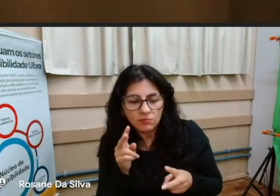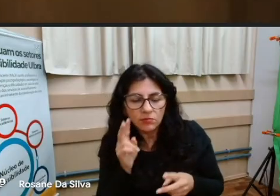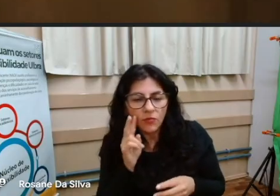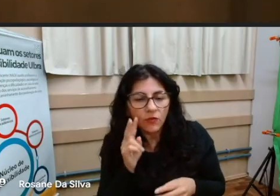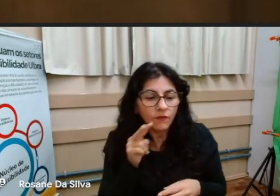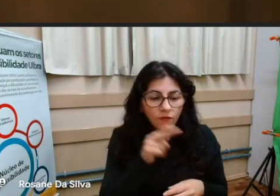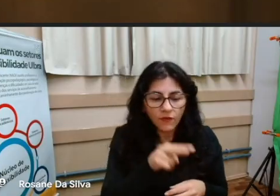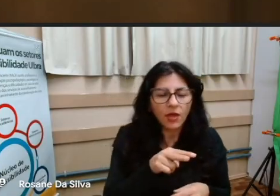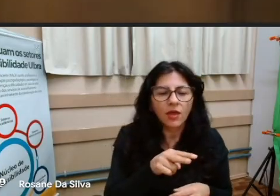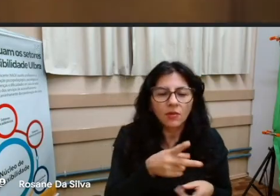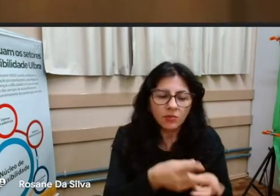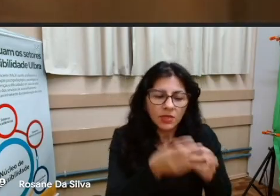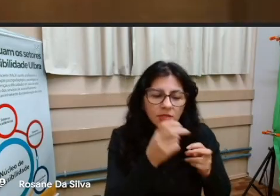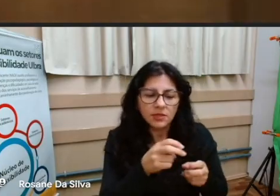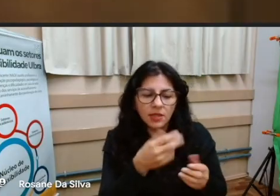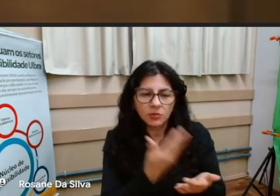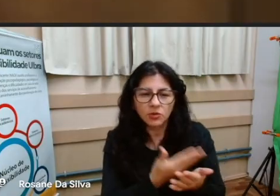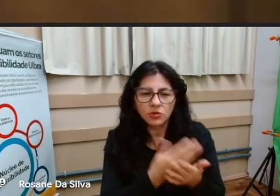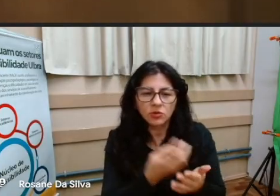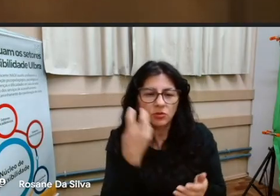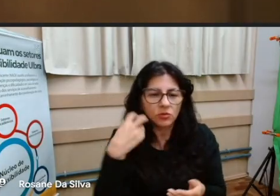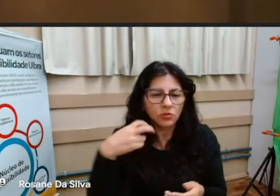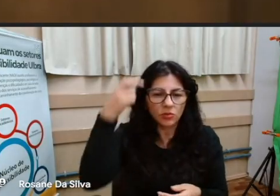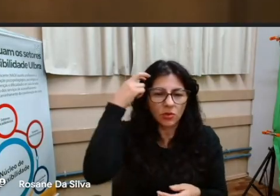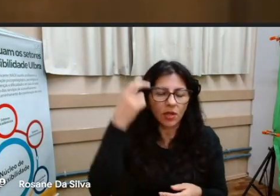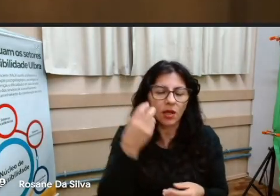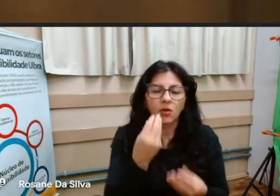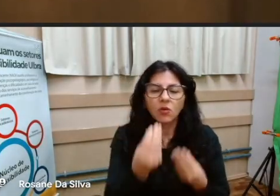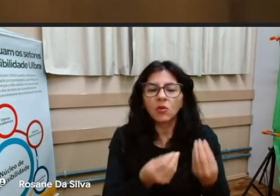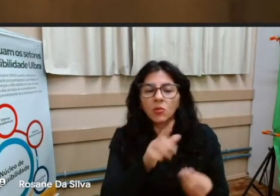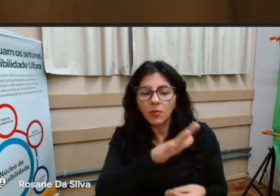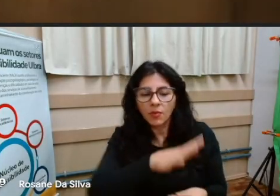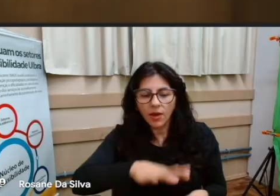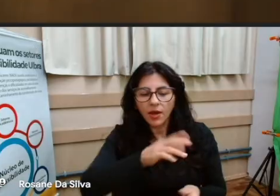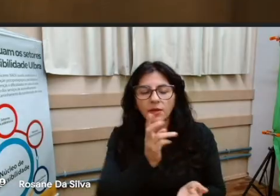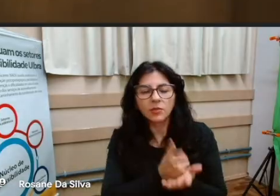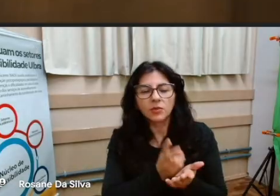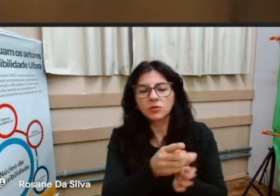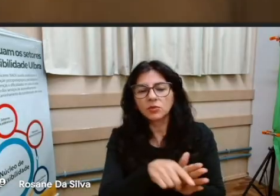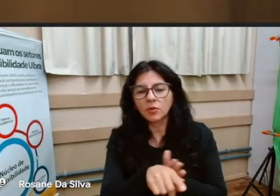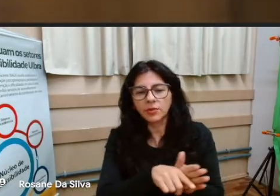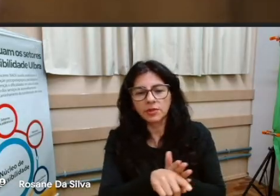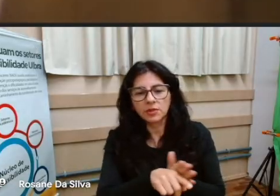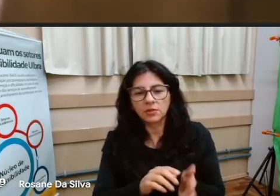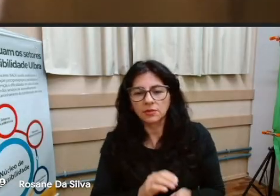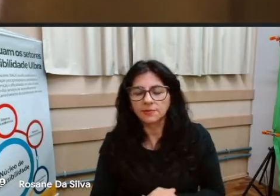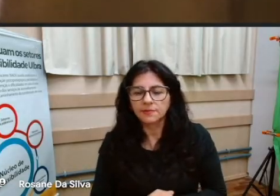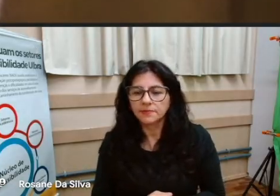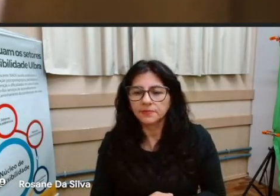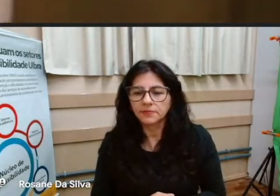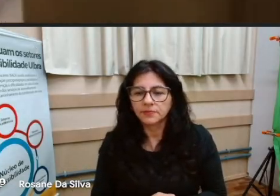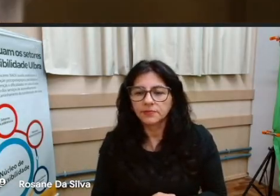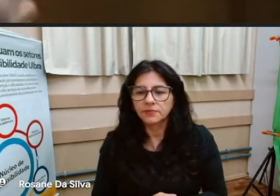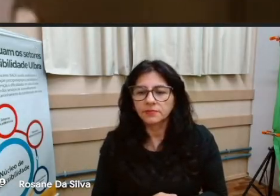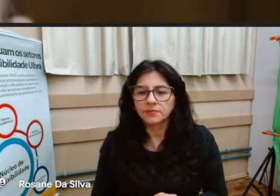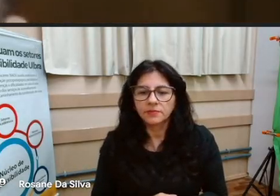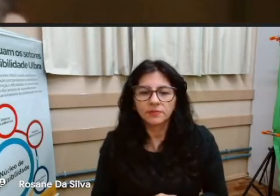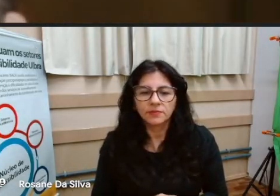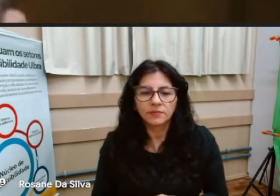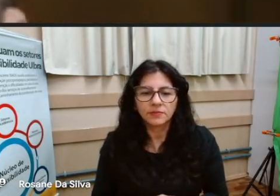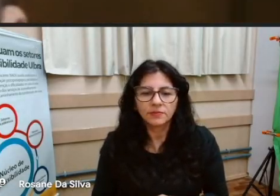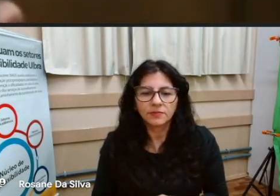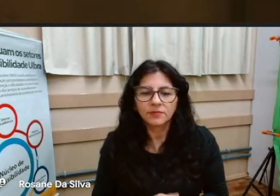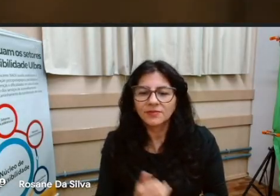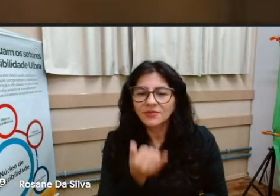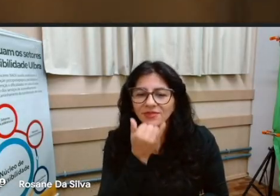como um campo então fecundo para para continuar pesquisando a dança e bom eu vou